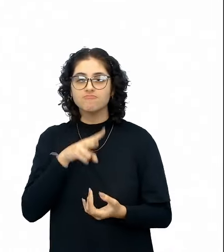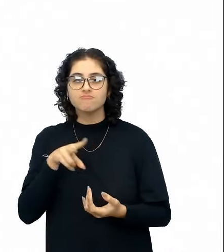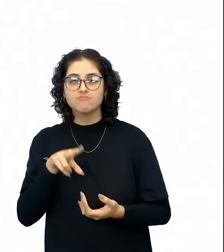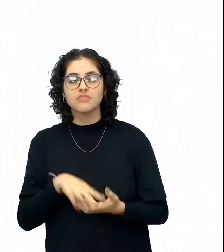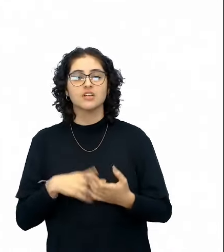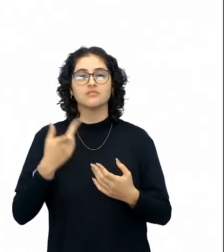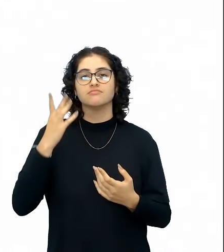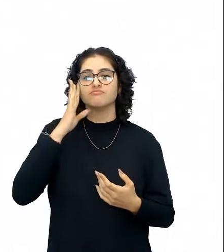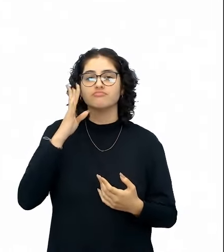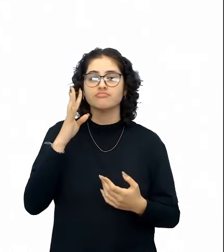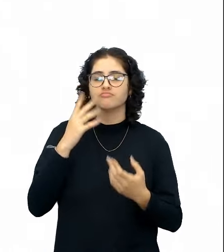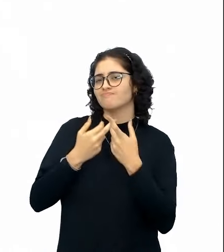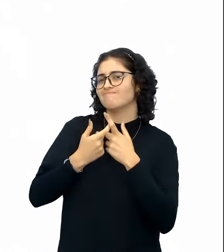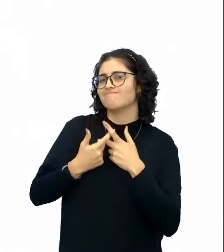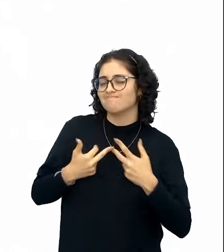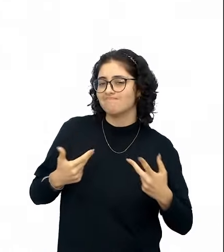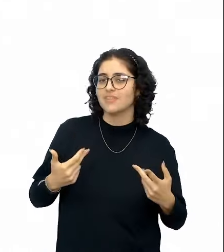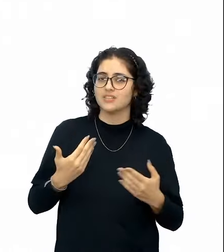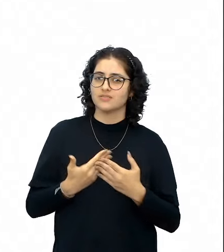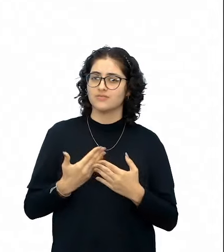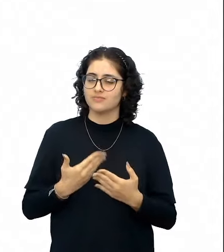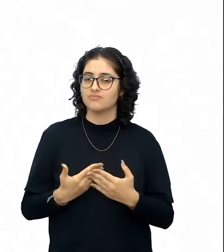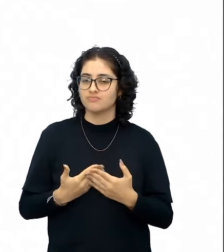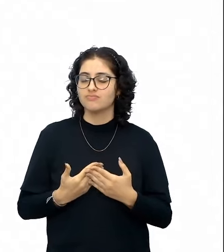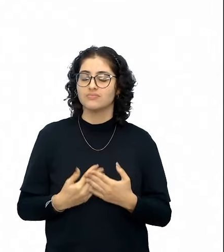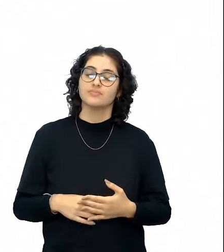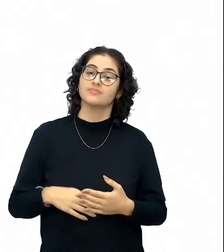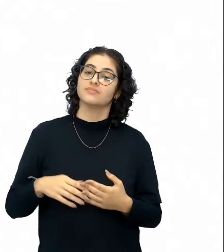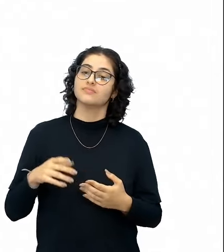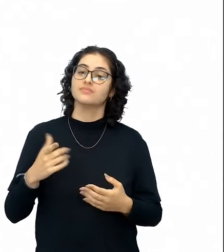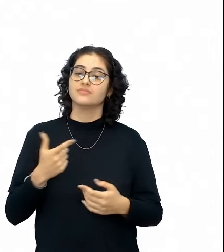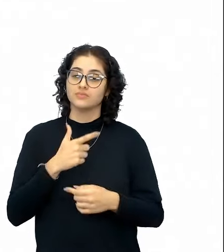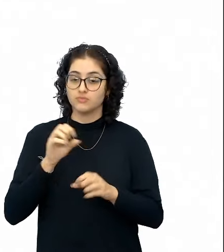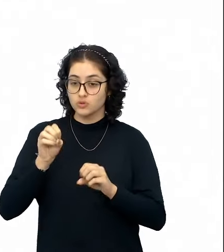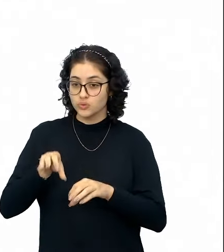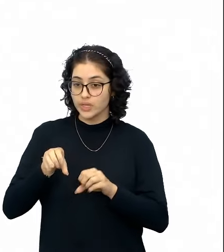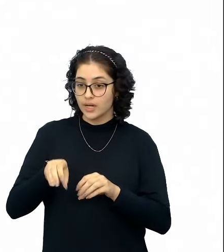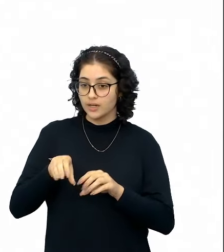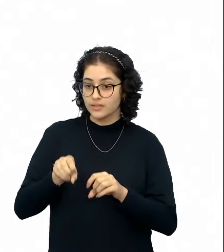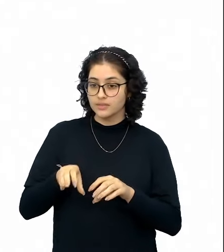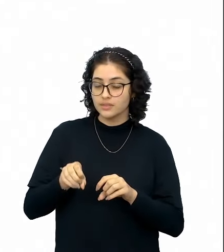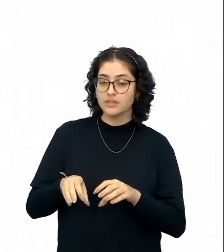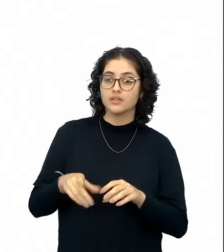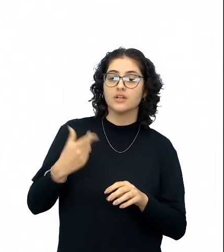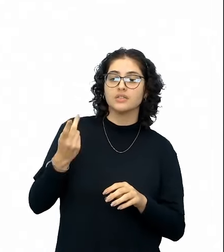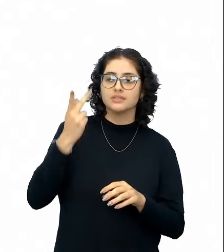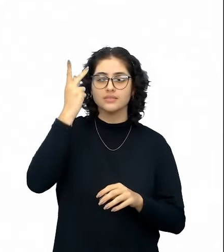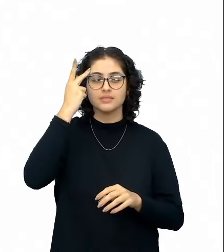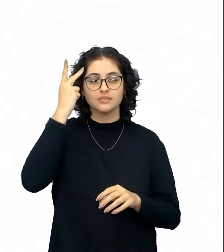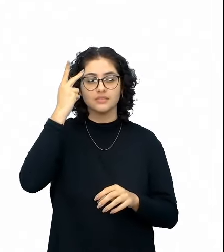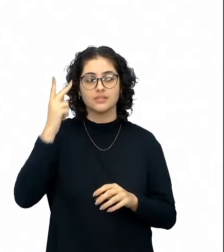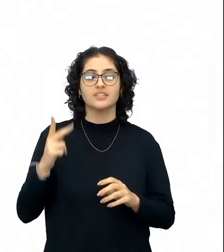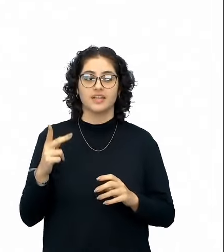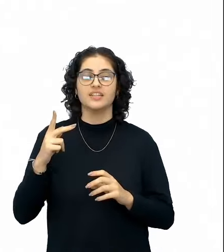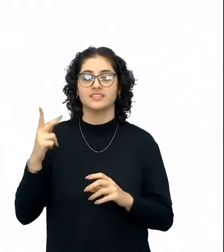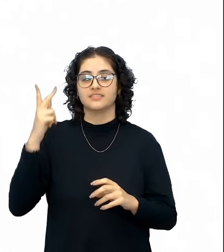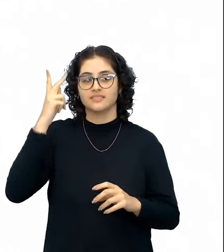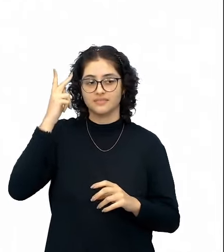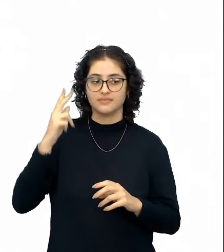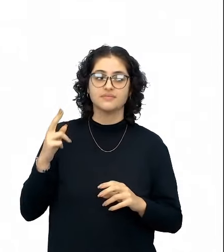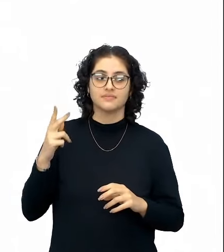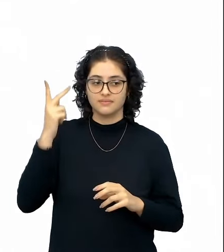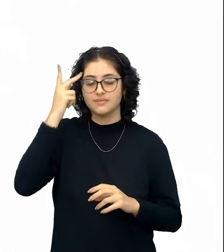conceitos teóricos que alicerçam os projetos educacionais, seja do Estado de São Paulo, seja de qualquer canto do